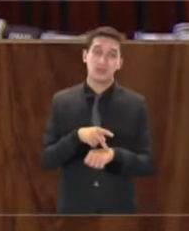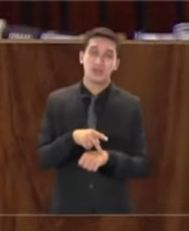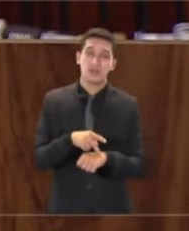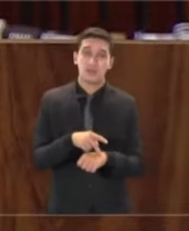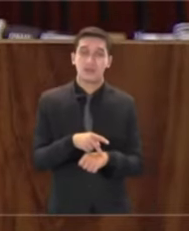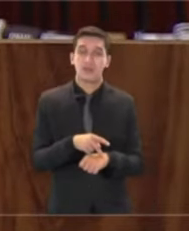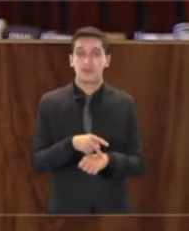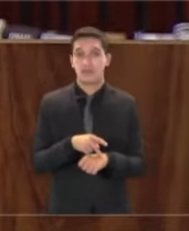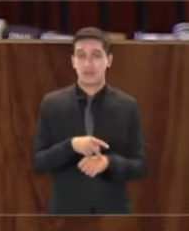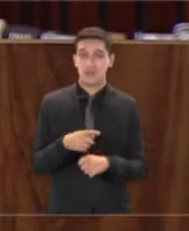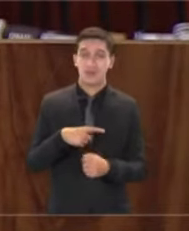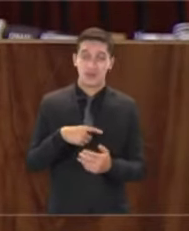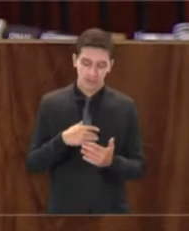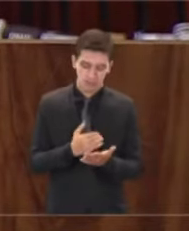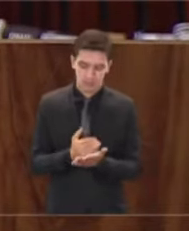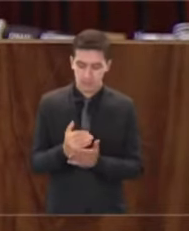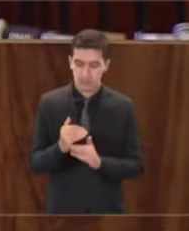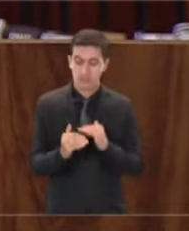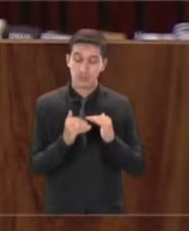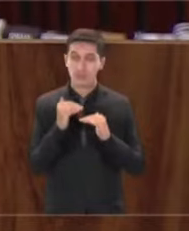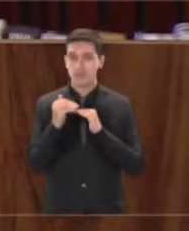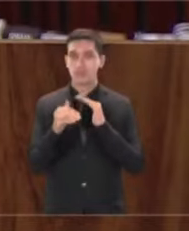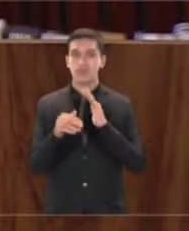evoluindo a partir